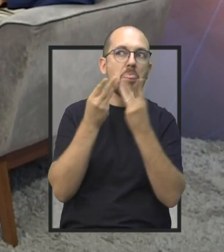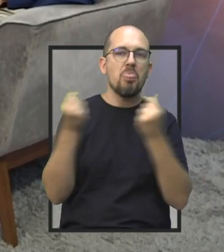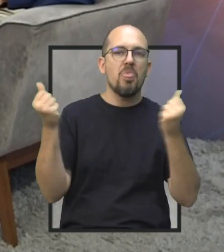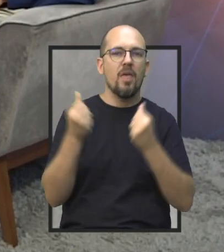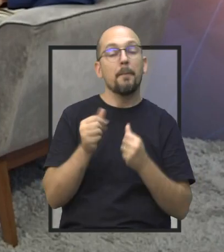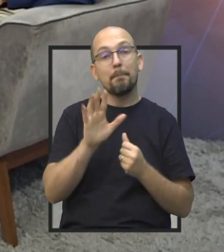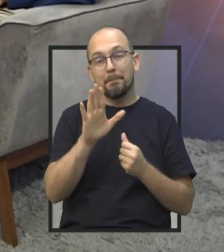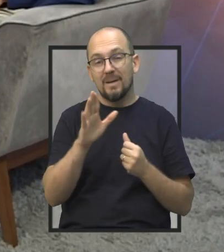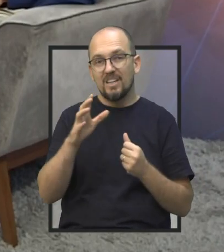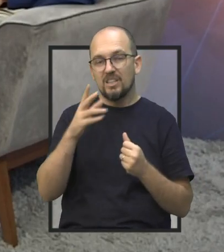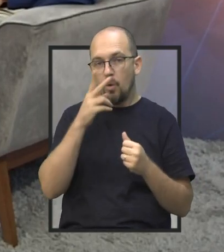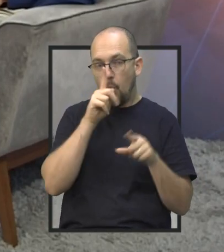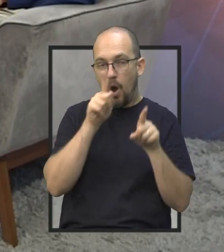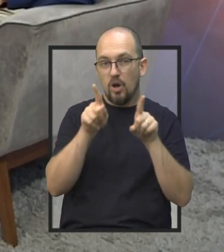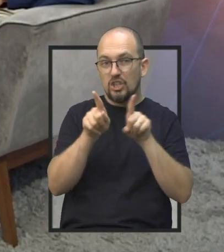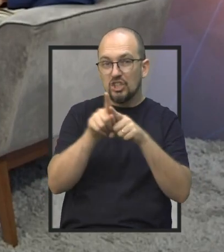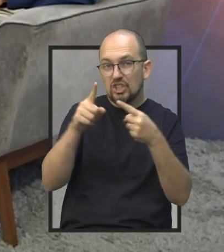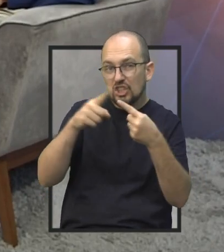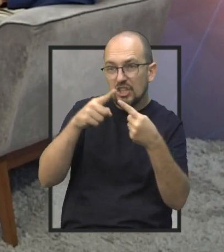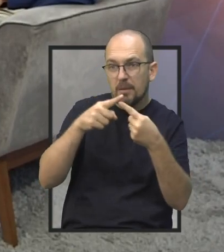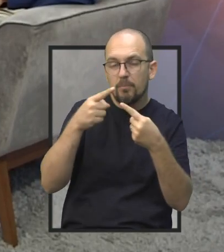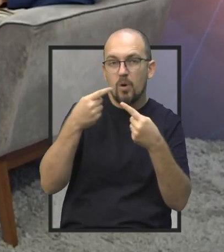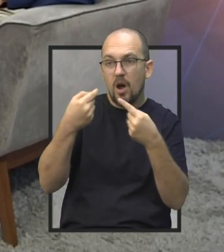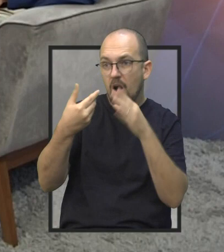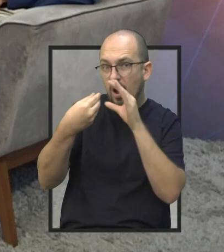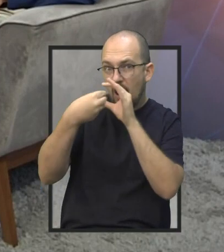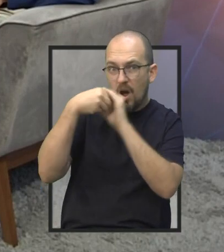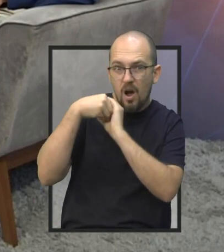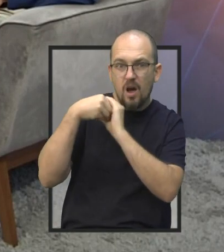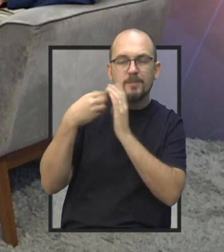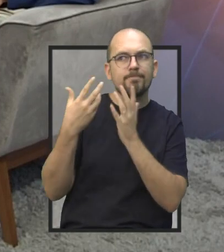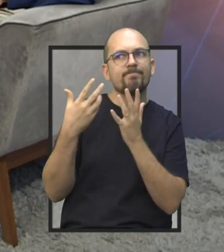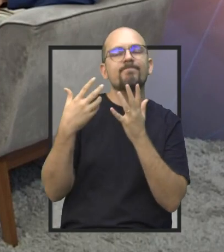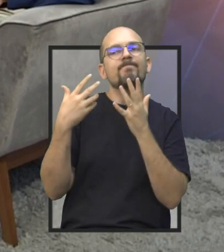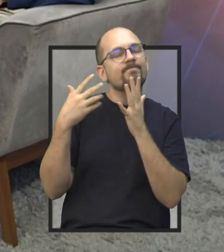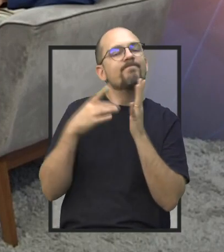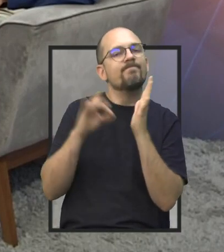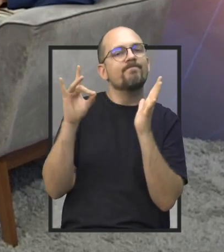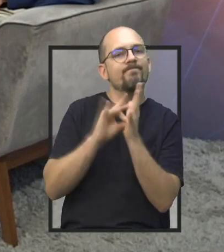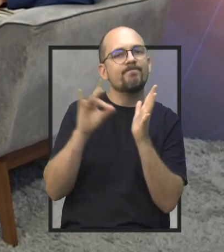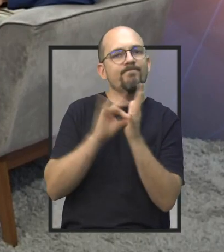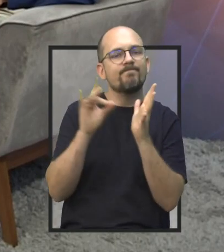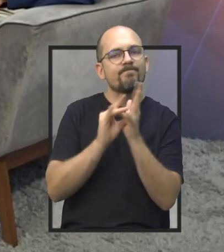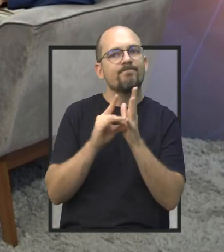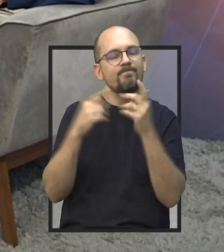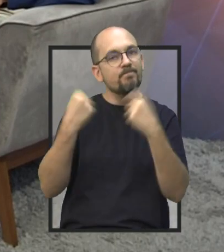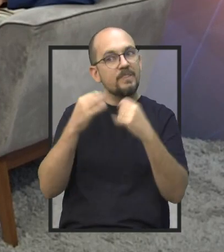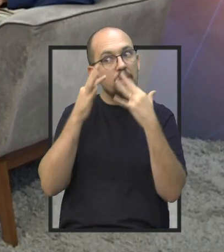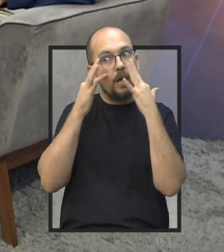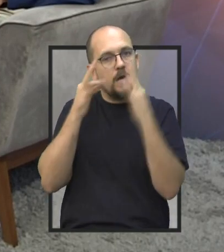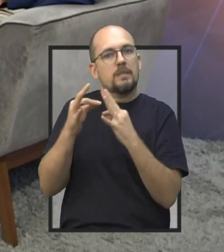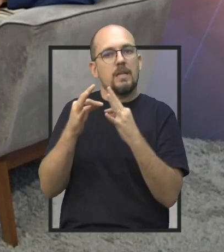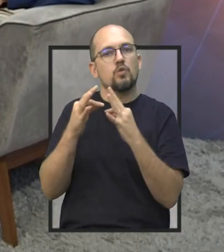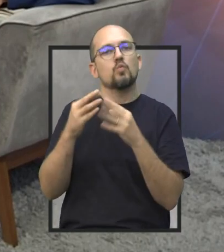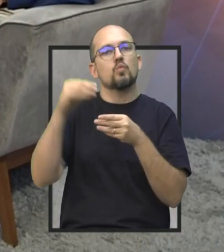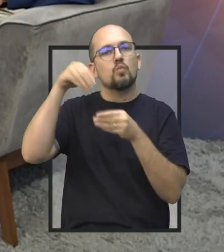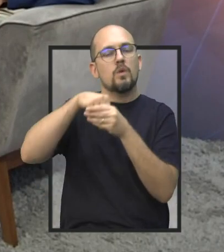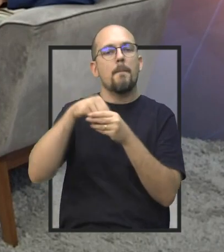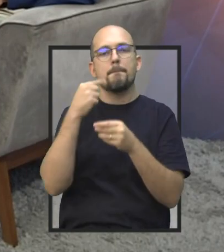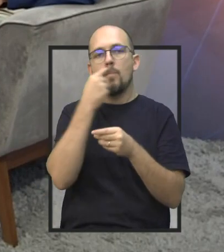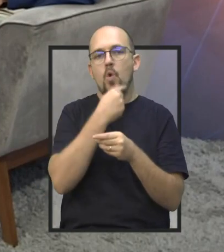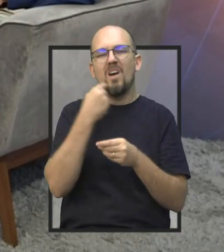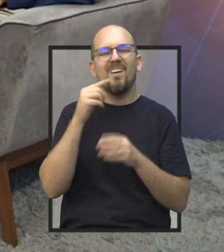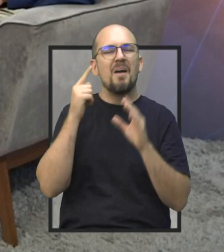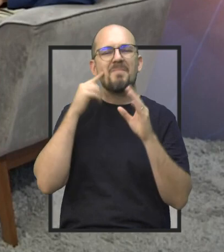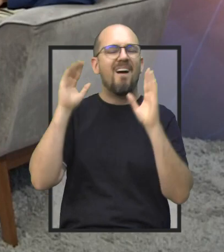esse tipo de ferimento, de lesão, elas são realmente dignas de você ficar atentos, né? Porque às vezes você